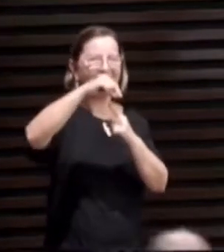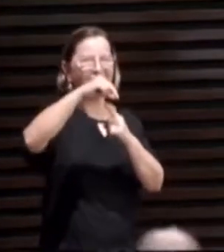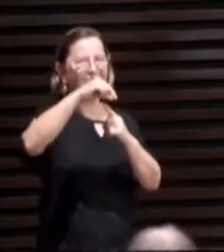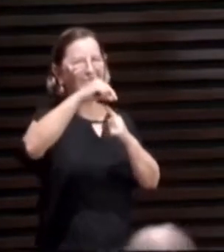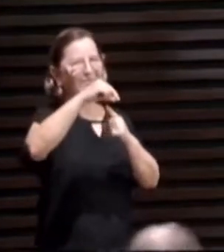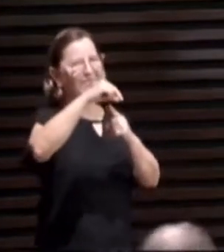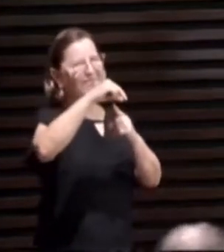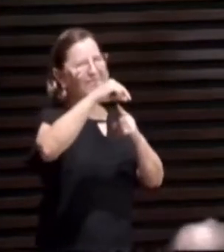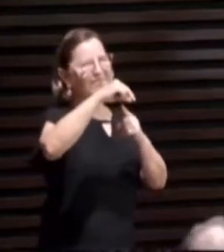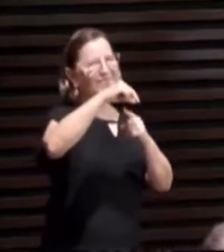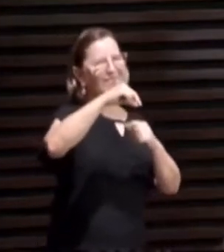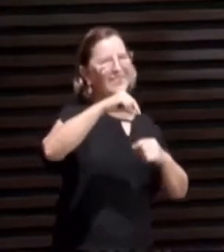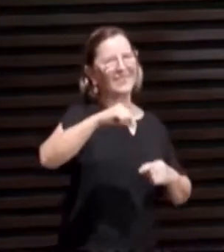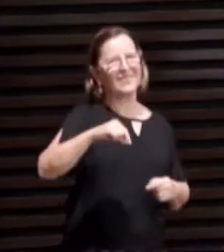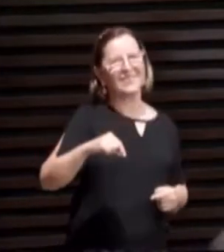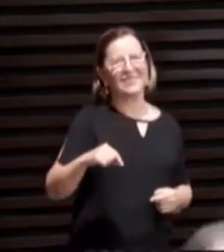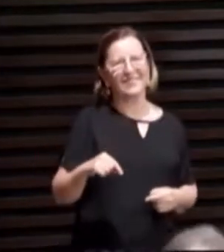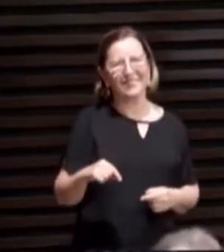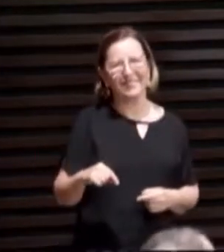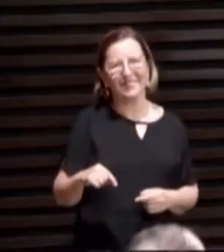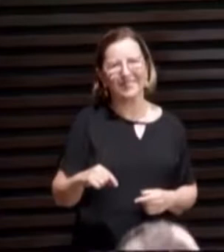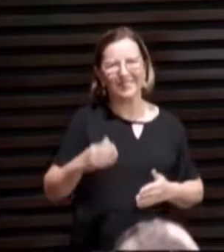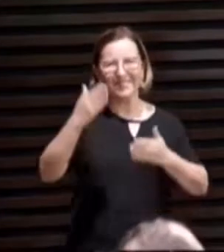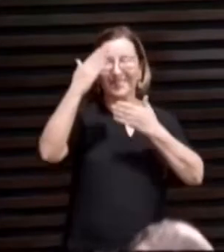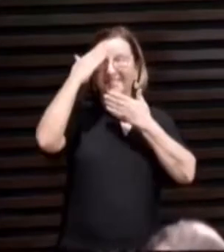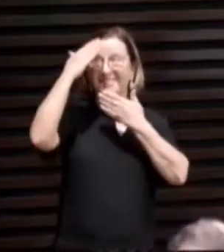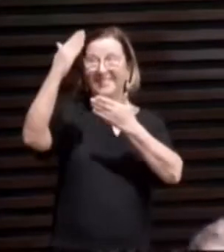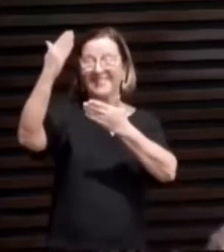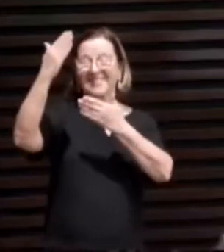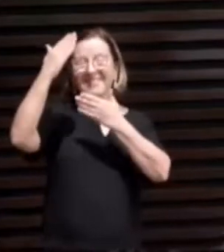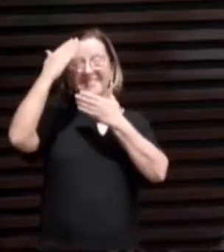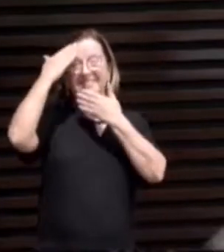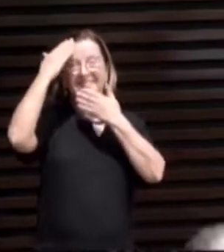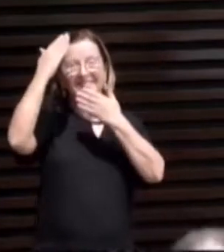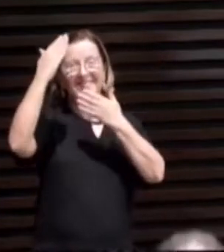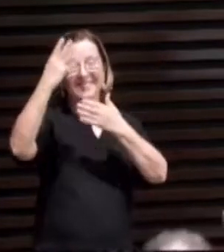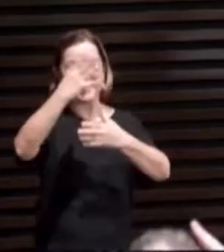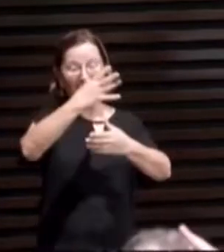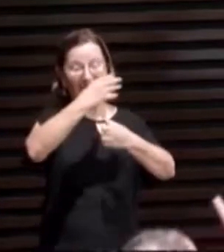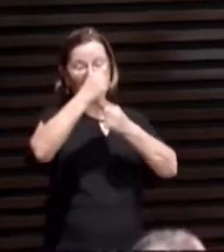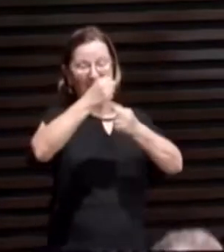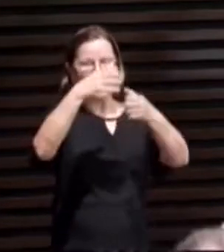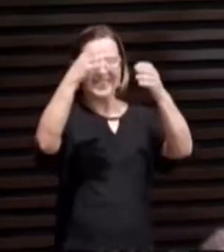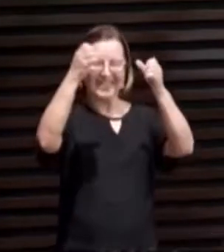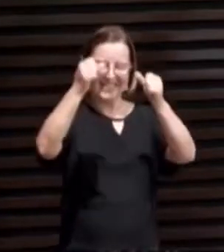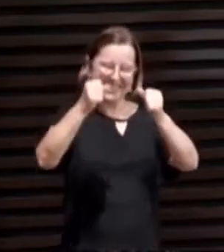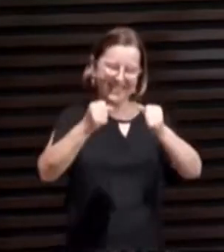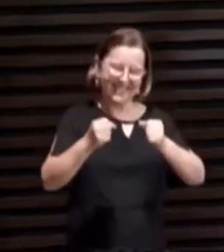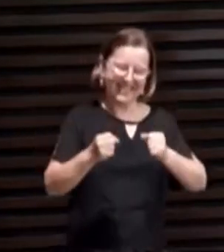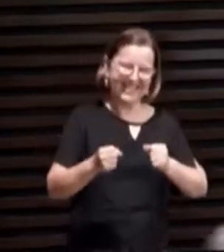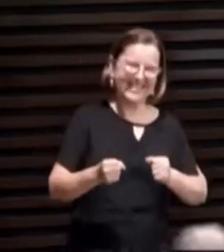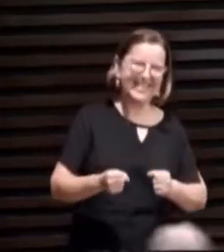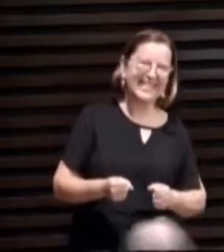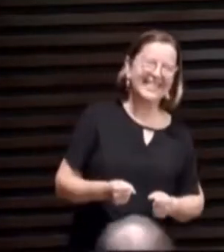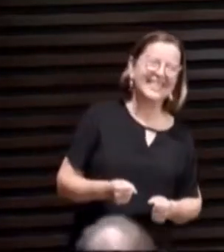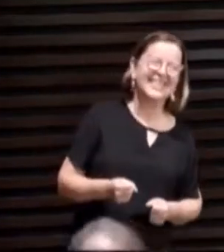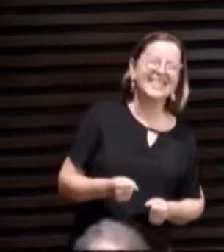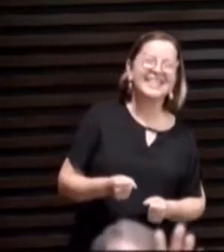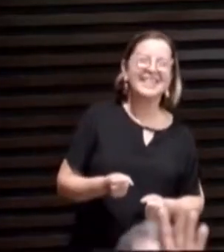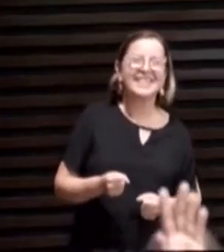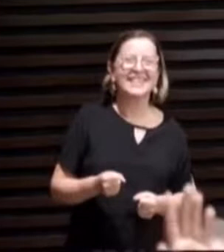Santo, as ações de graças, a força e o poder.